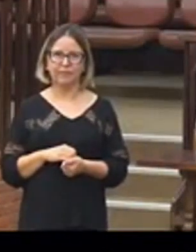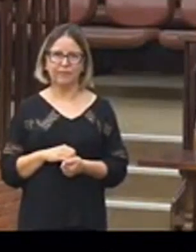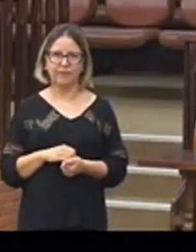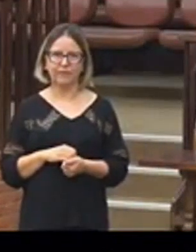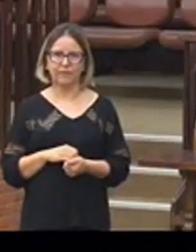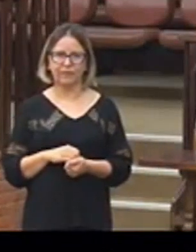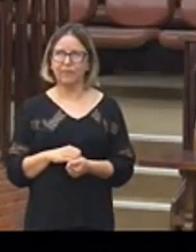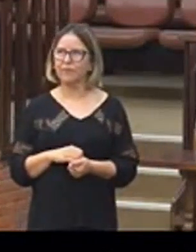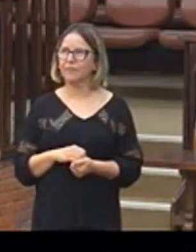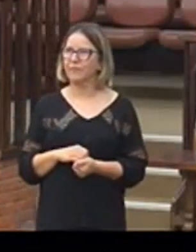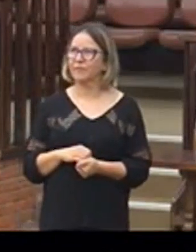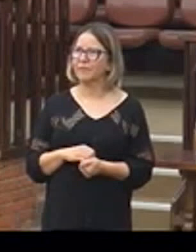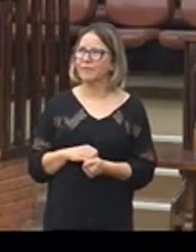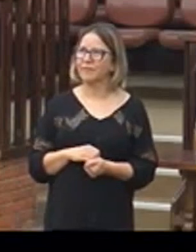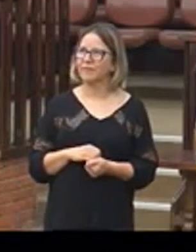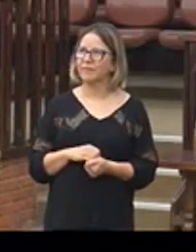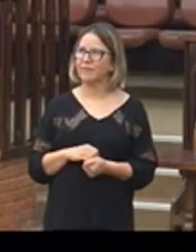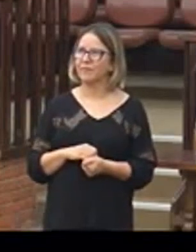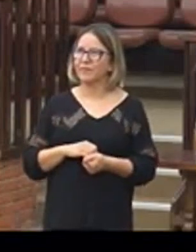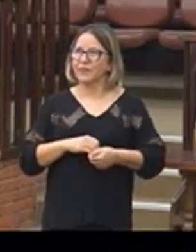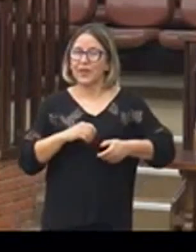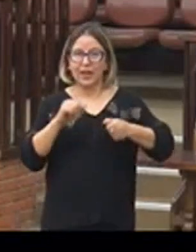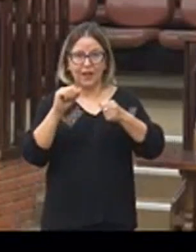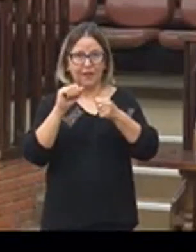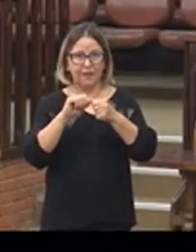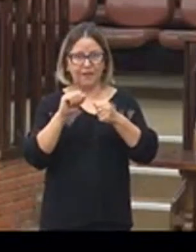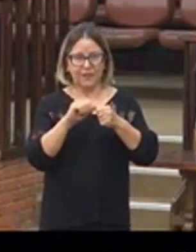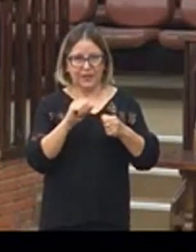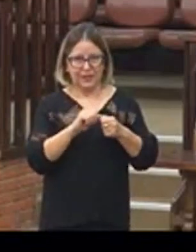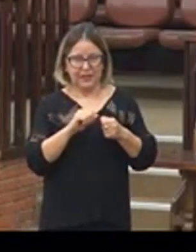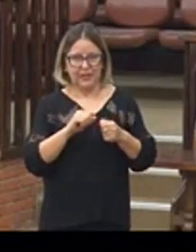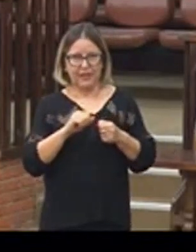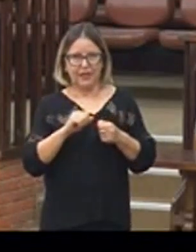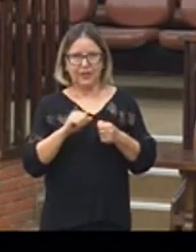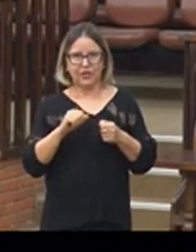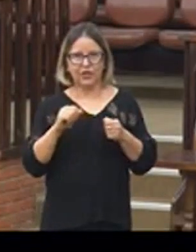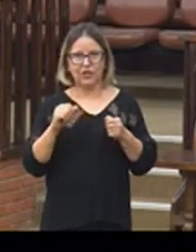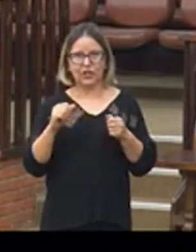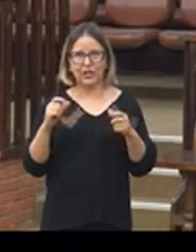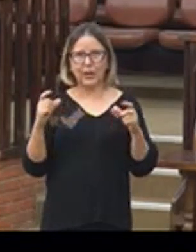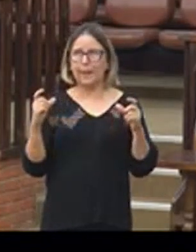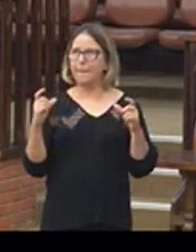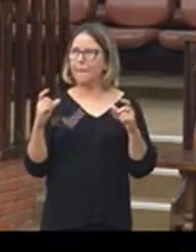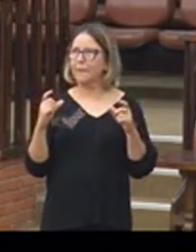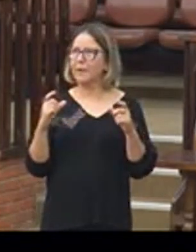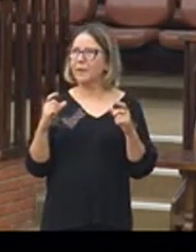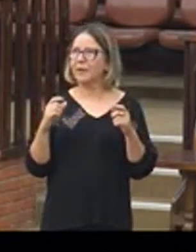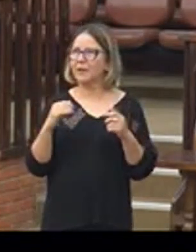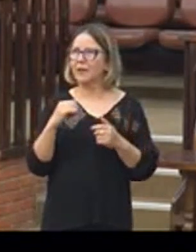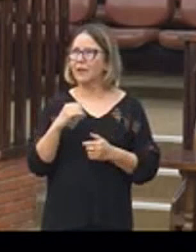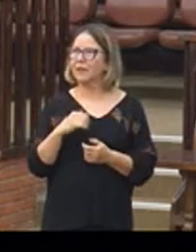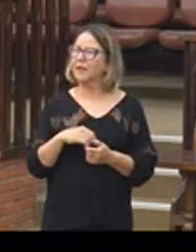Fizeste-o por um pouco menor que os anjos, de glória e Hebreus 7.